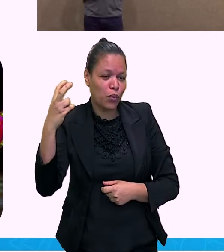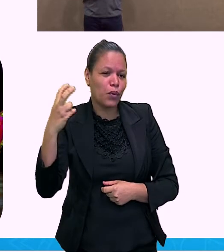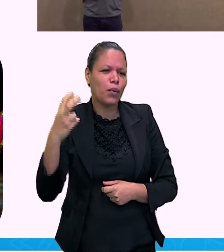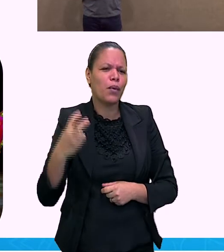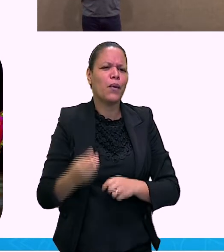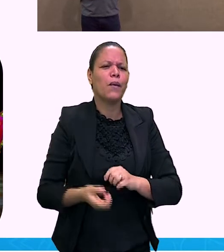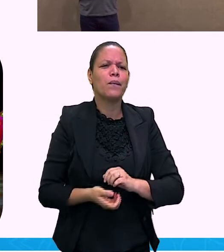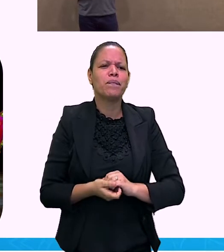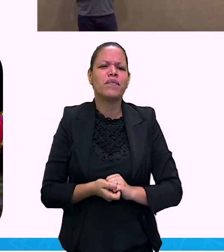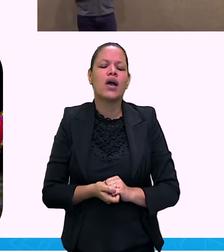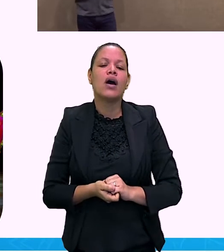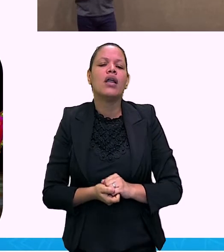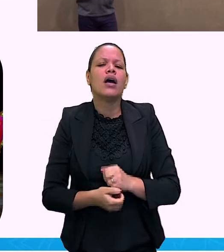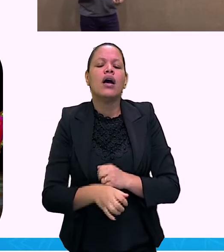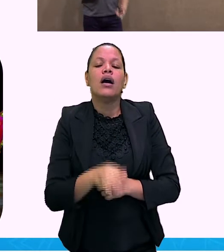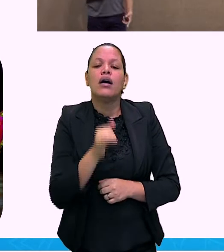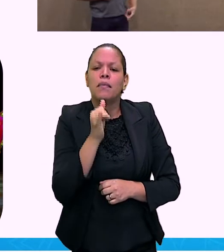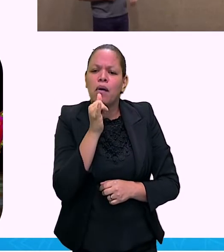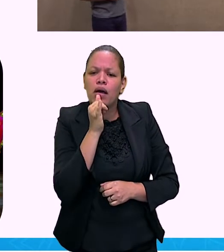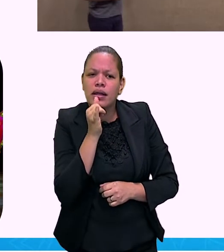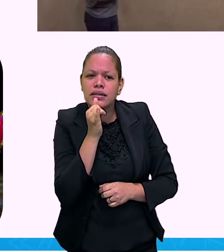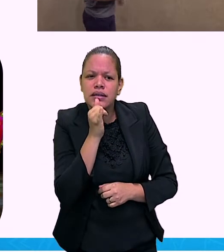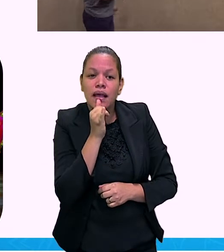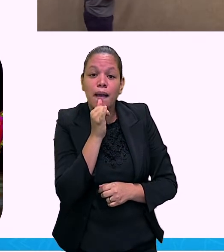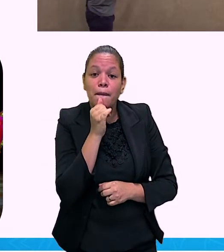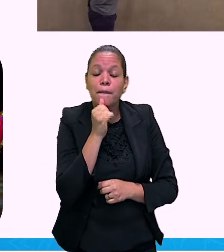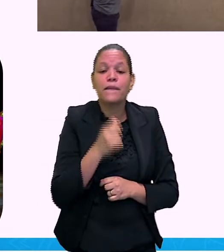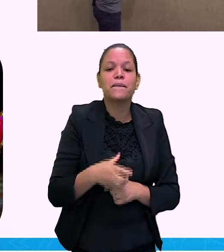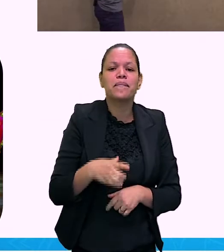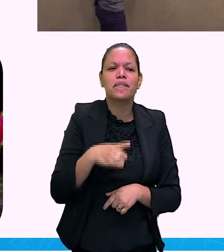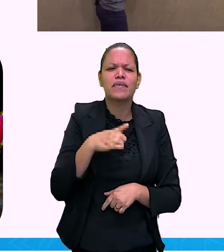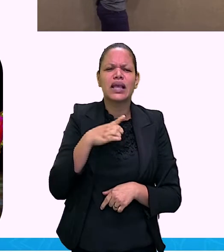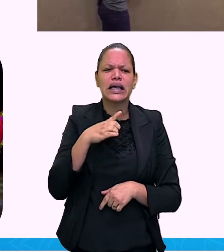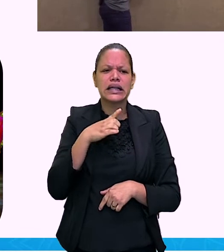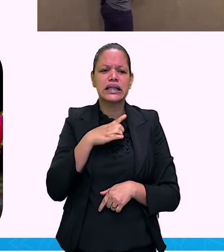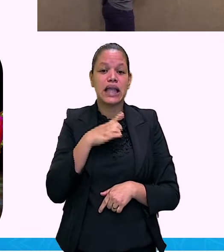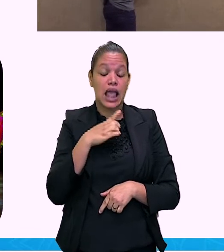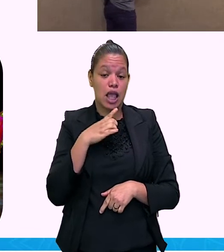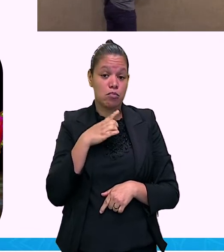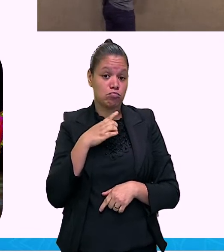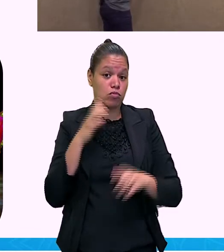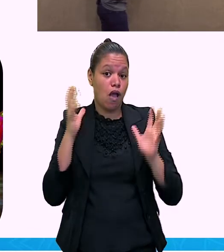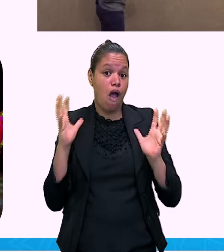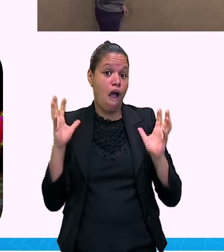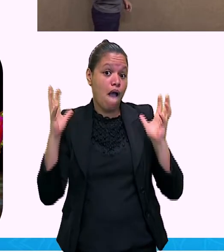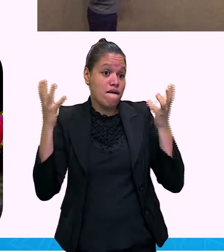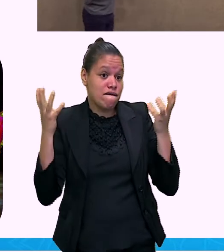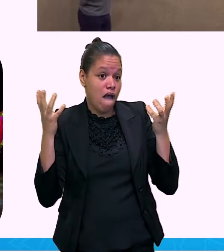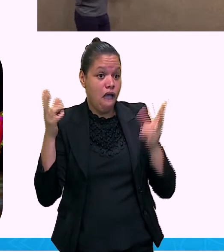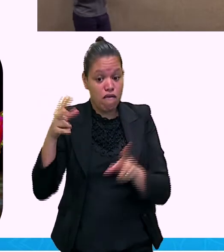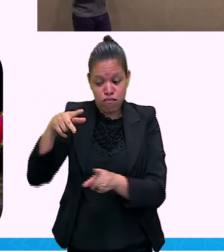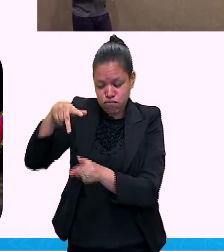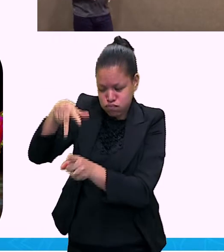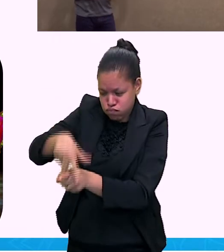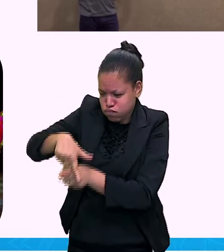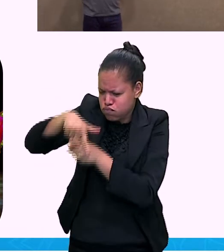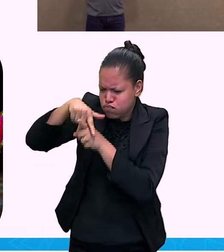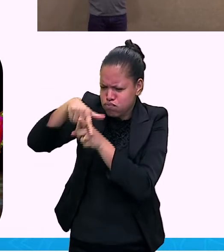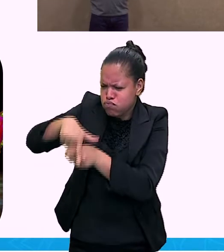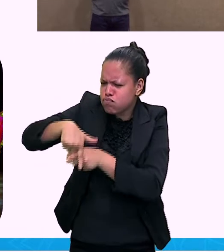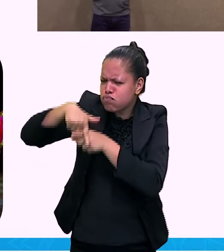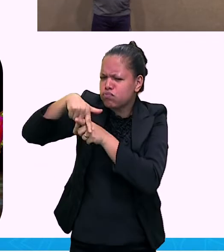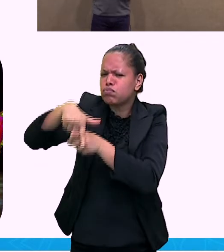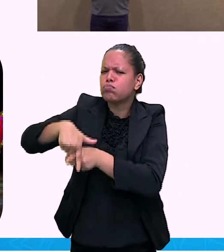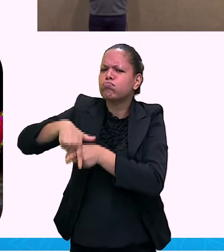do Centro-Oeste é a cavalhada, como nós vemos aqui na primeira imagem, onde, né, eles remete